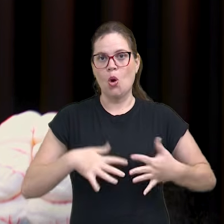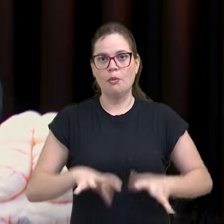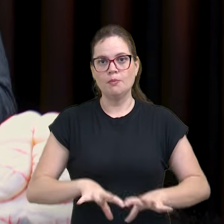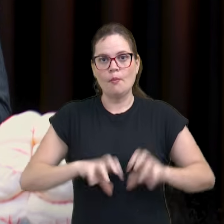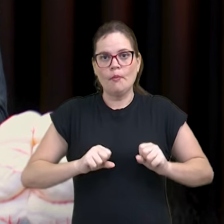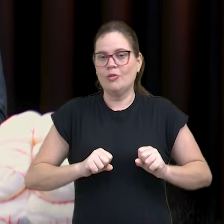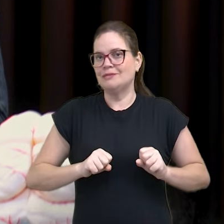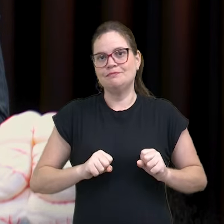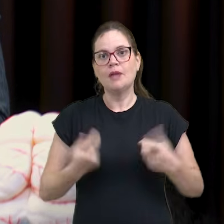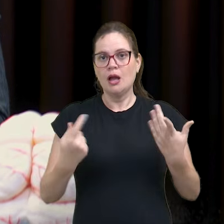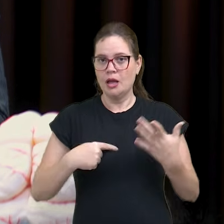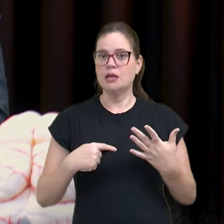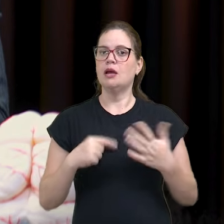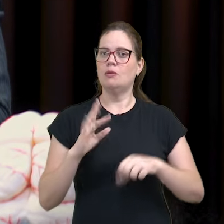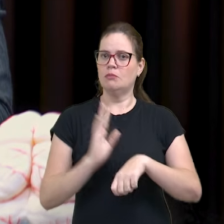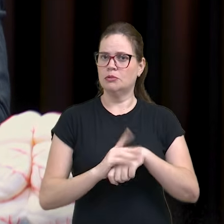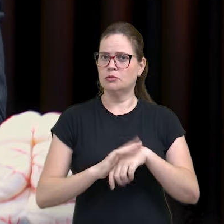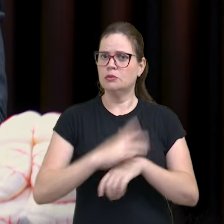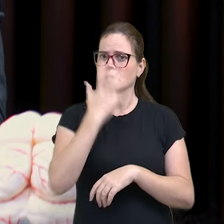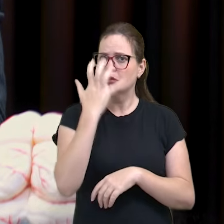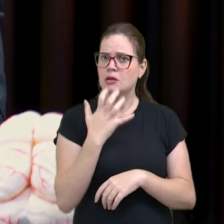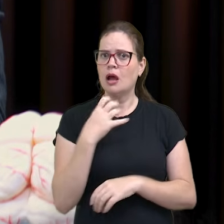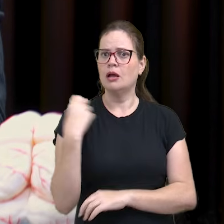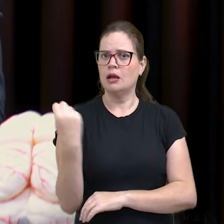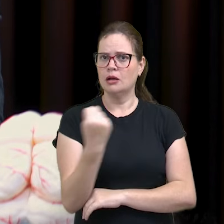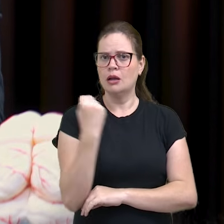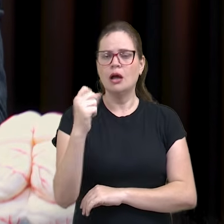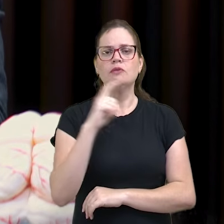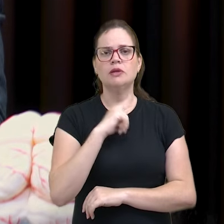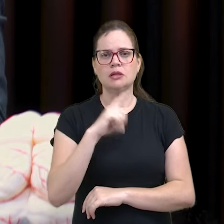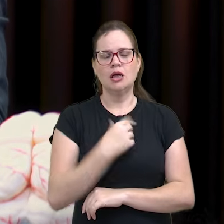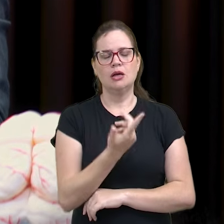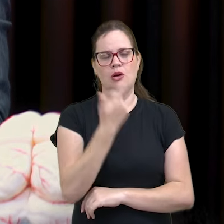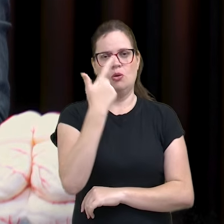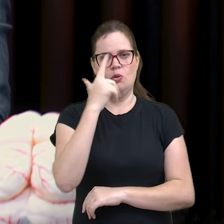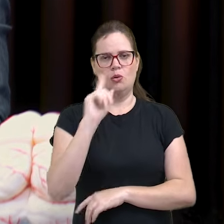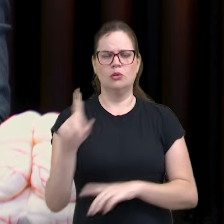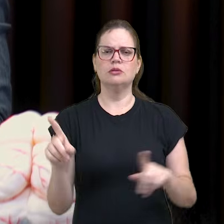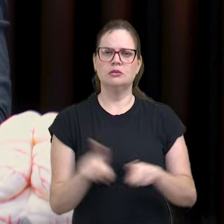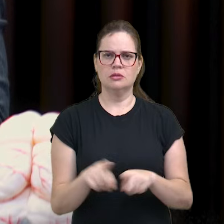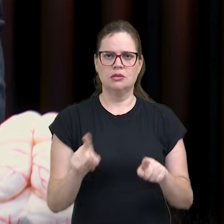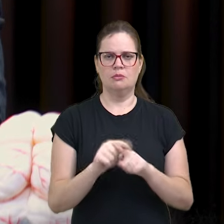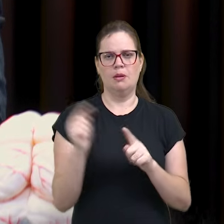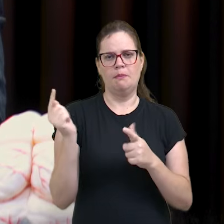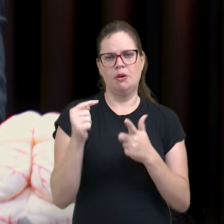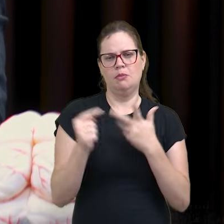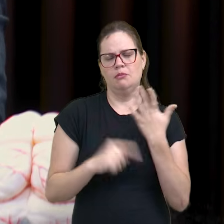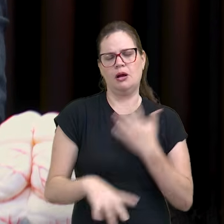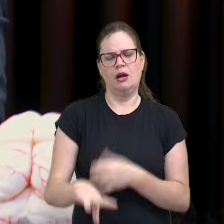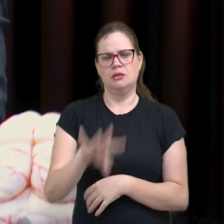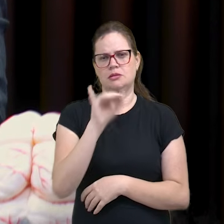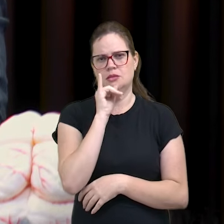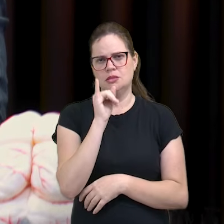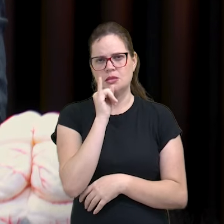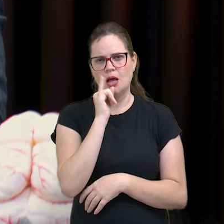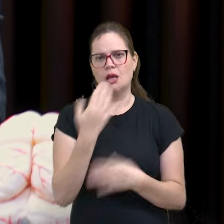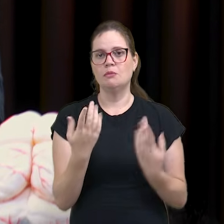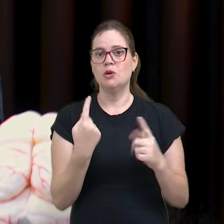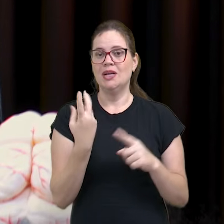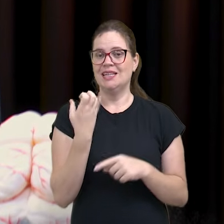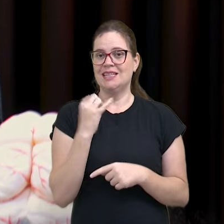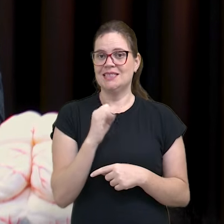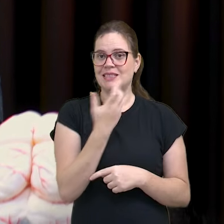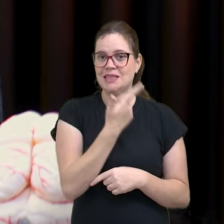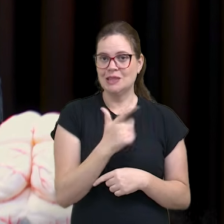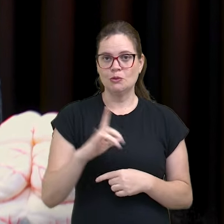hormônio, mas o organismo não absorve, que é uma doença severa. E nós poderíamos dar aqui inúmeros